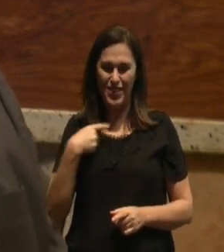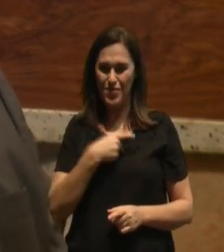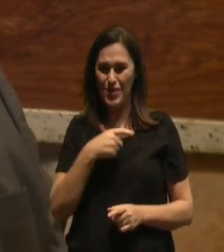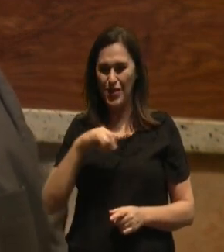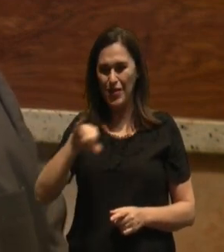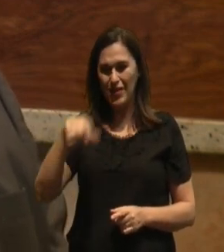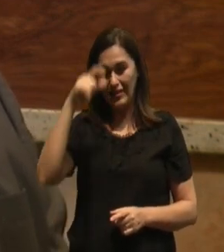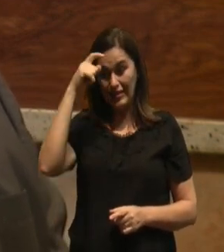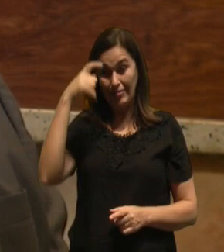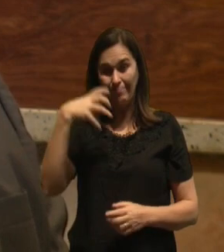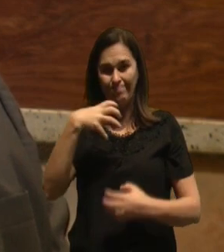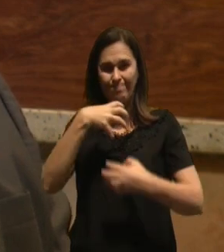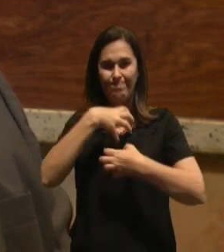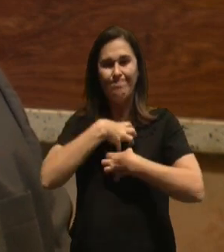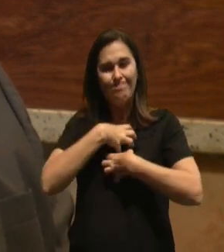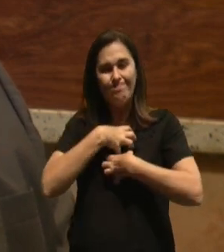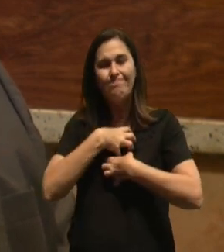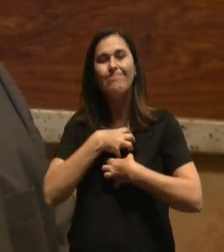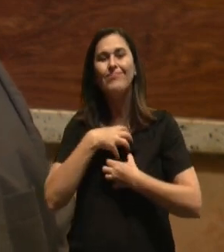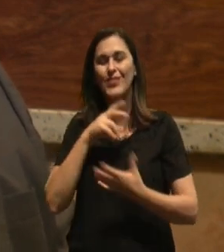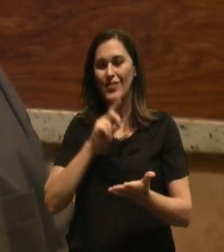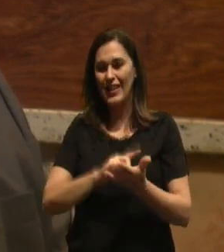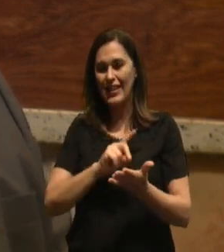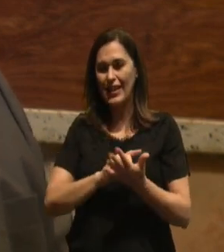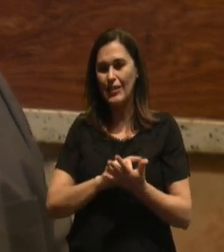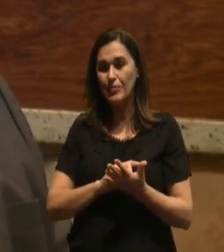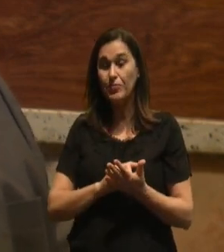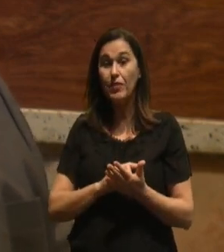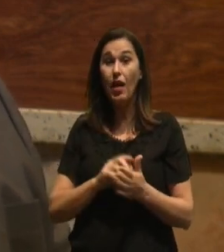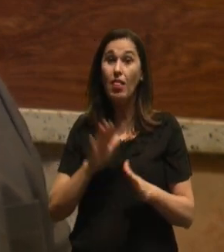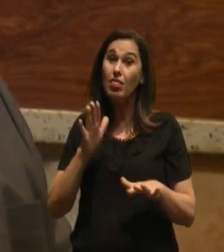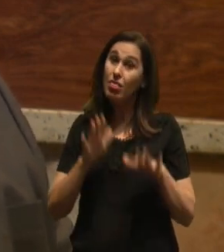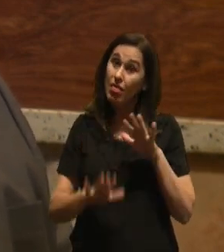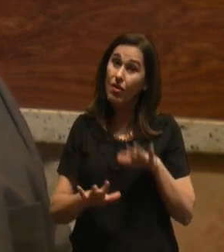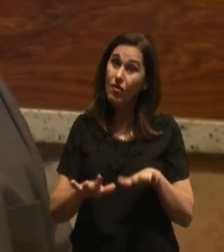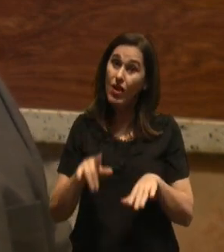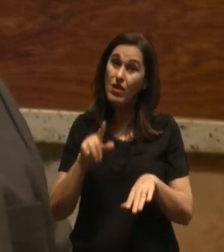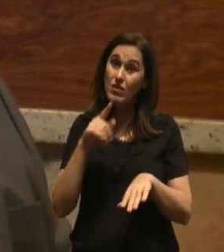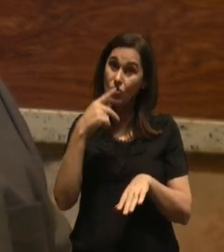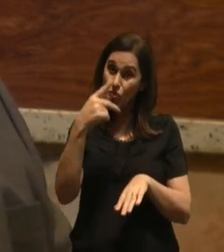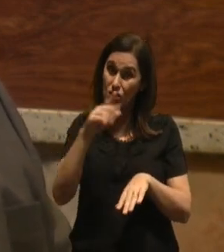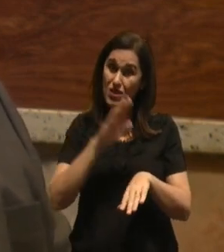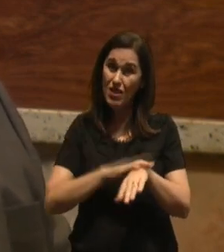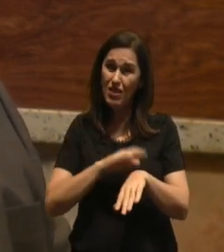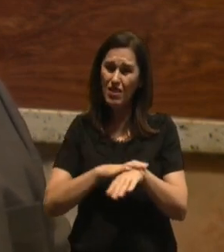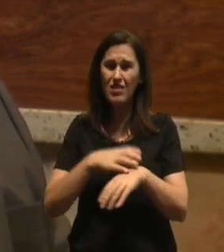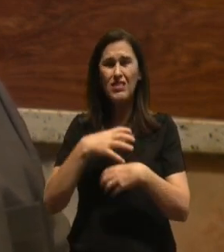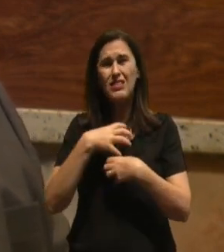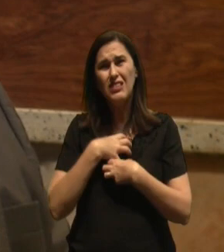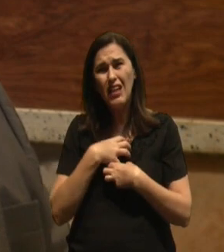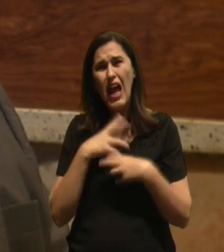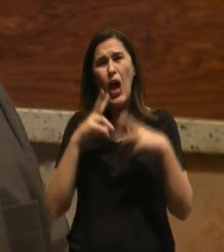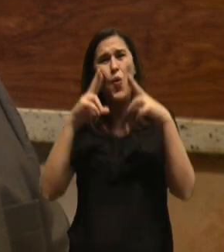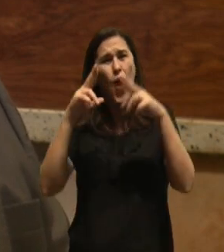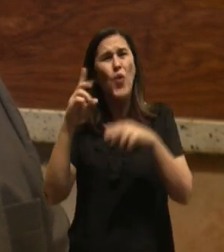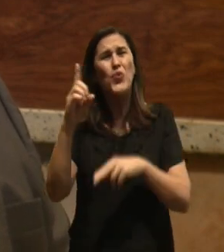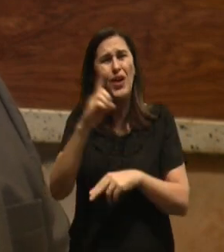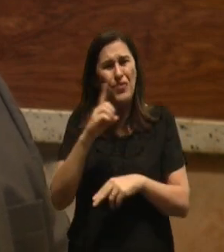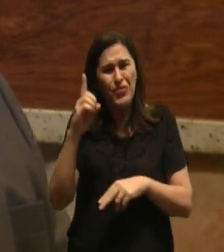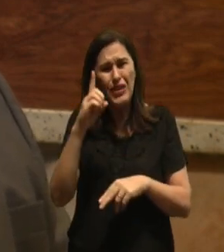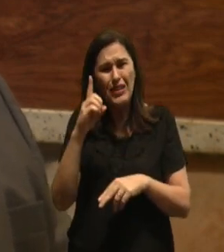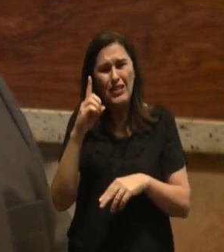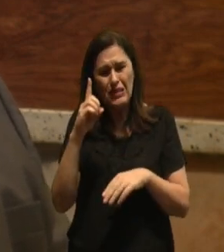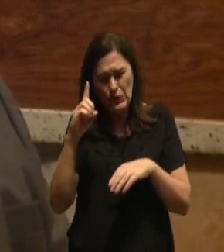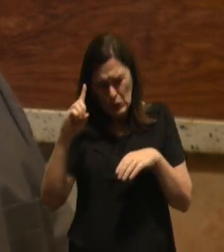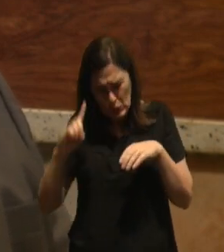muito sentido estas coisas. E talvez nesta hora muitos em casa estejam se sentindo assim, como Davi,